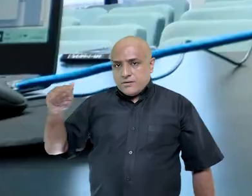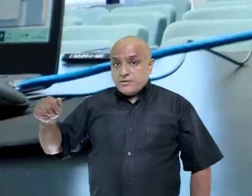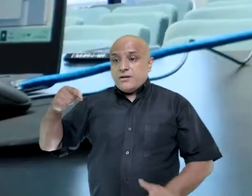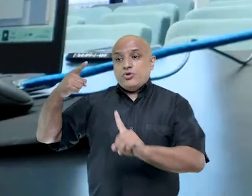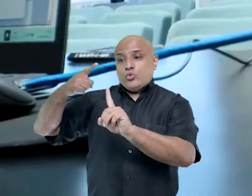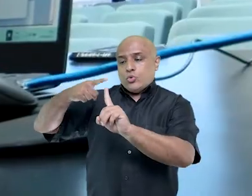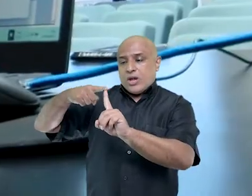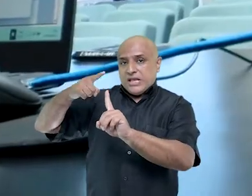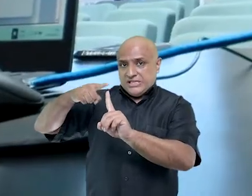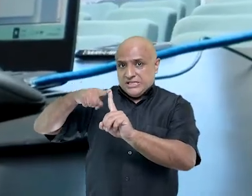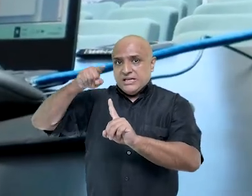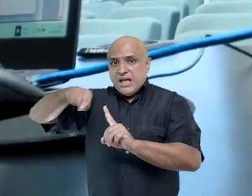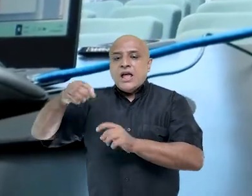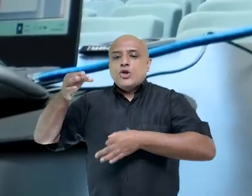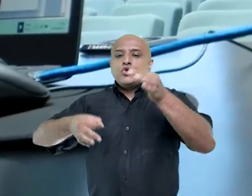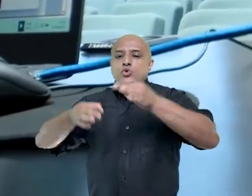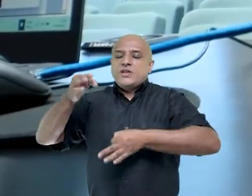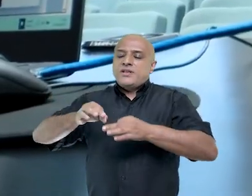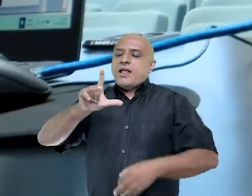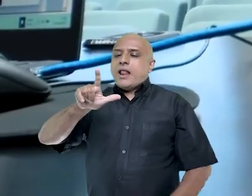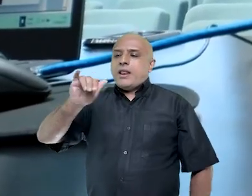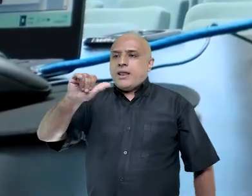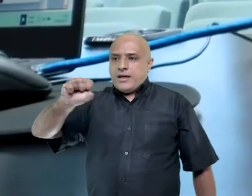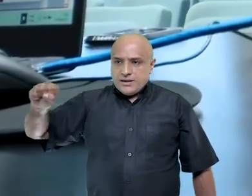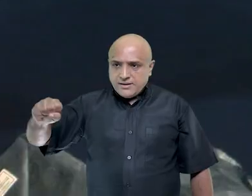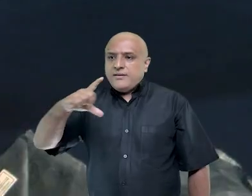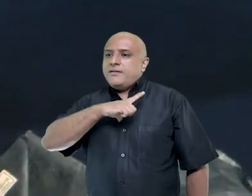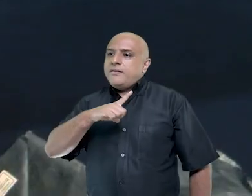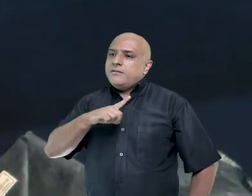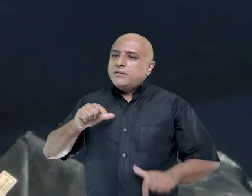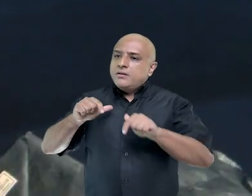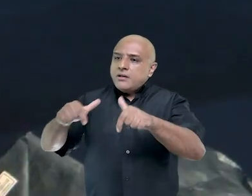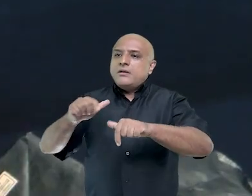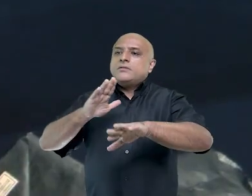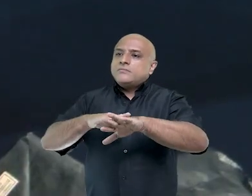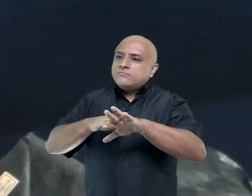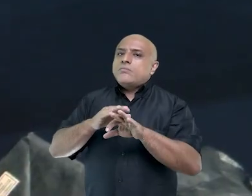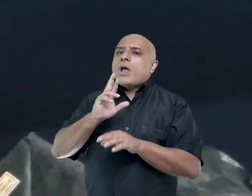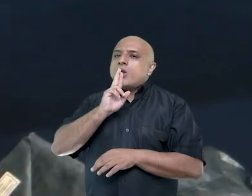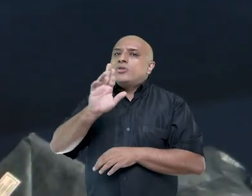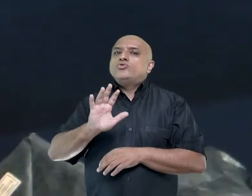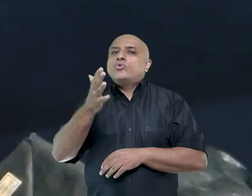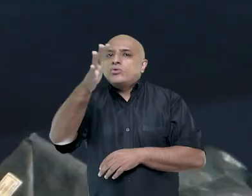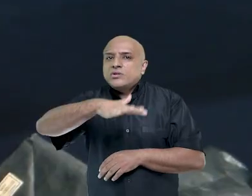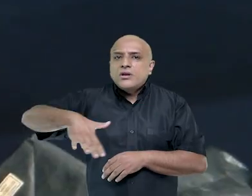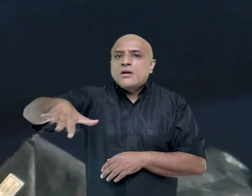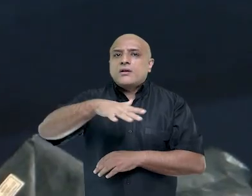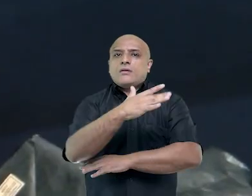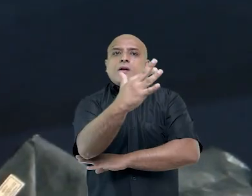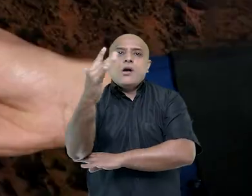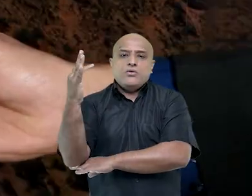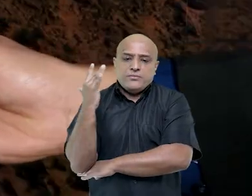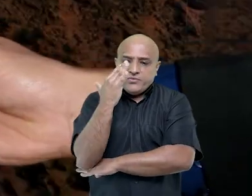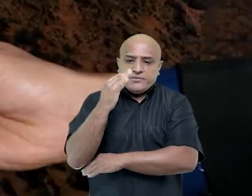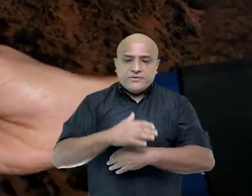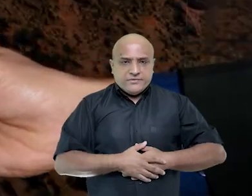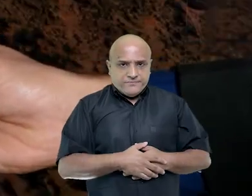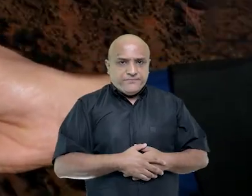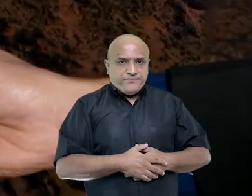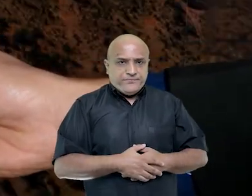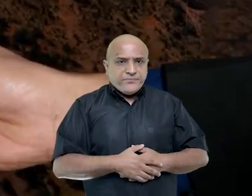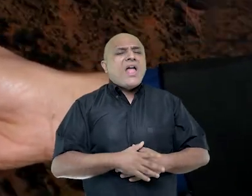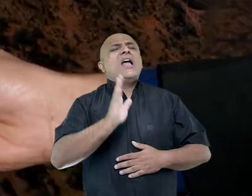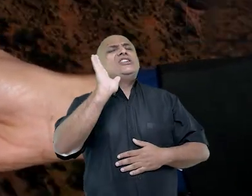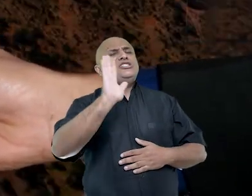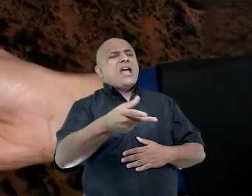Tocantins, a juíza federal Laís Durval Leite aponta um caminho para a solução das causas ambientais. Há um bom tempo eu já